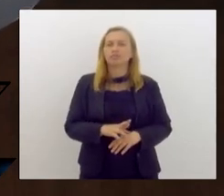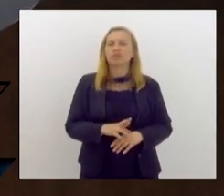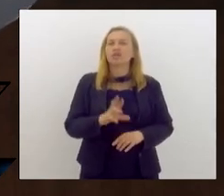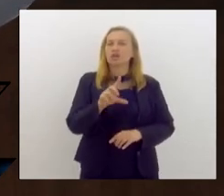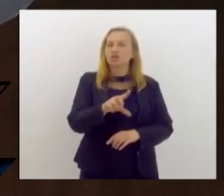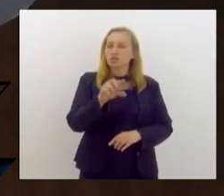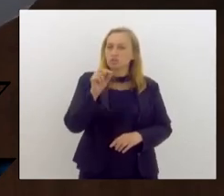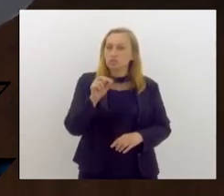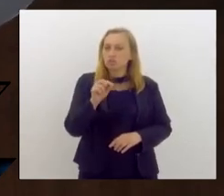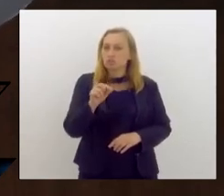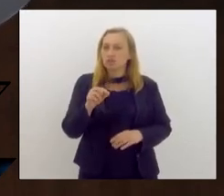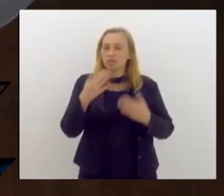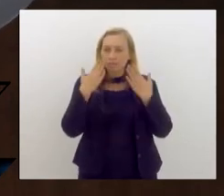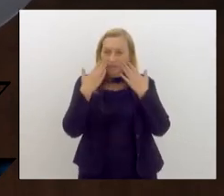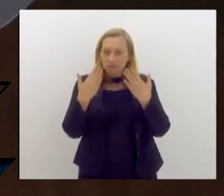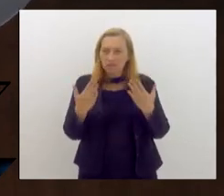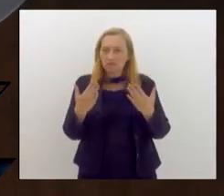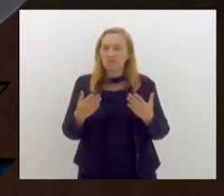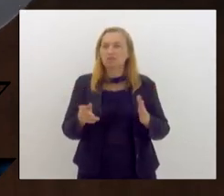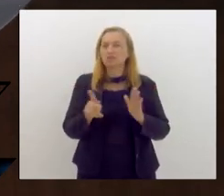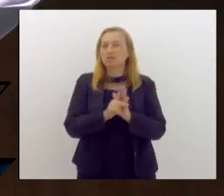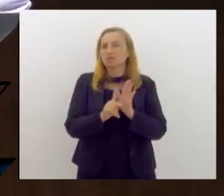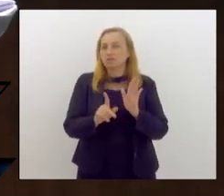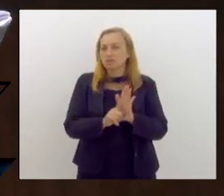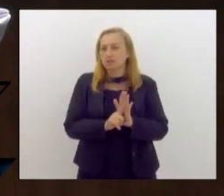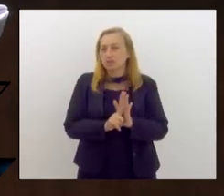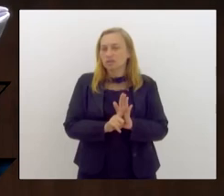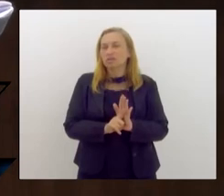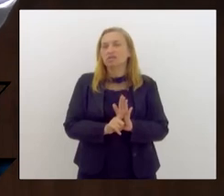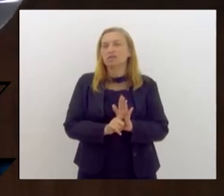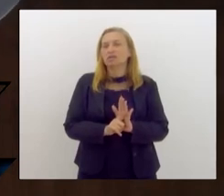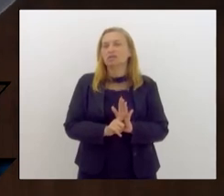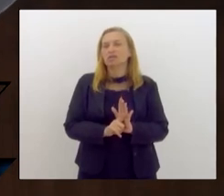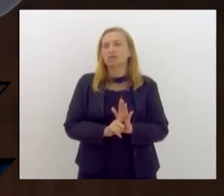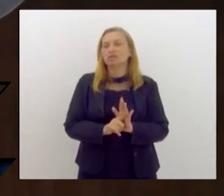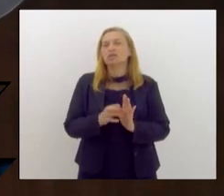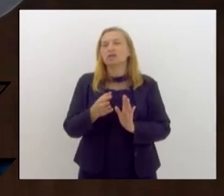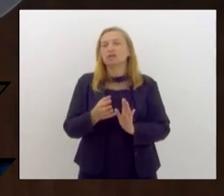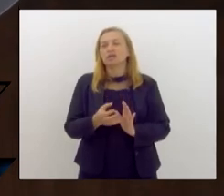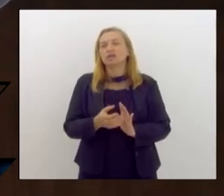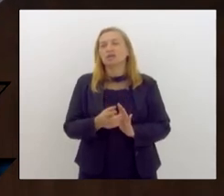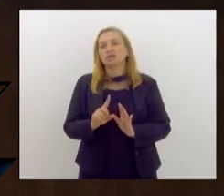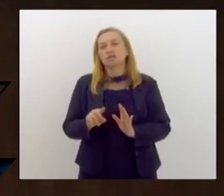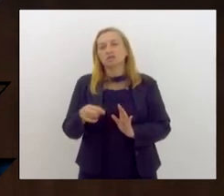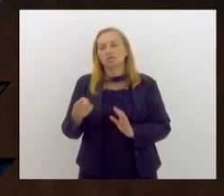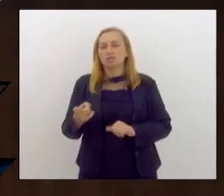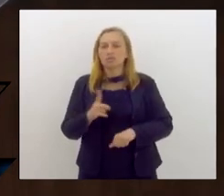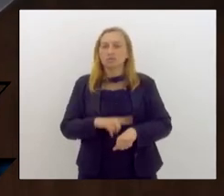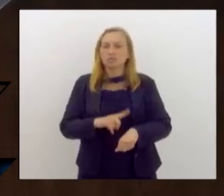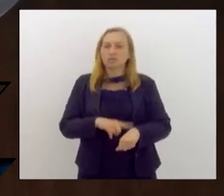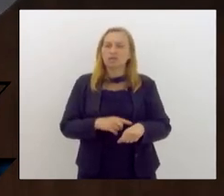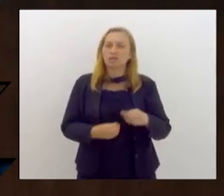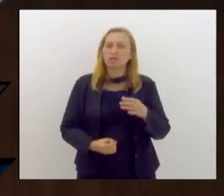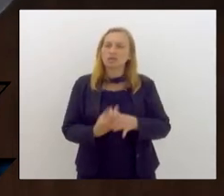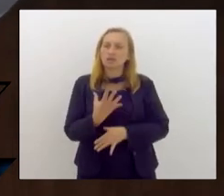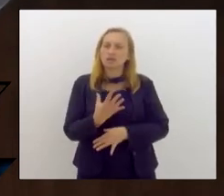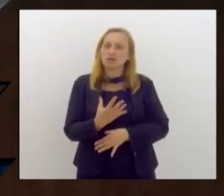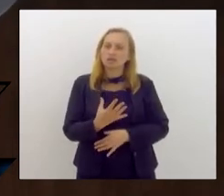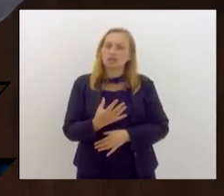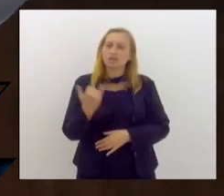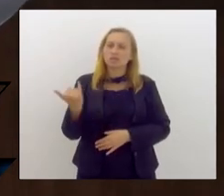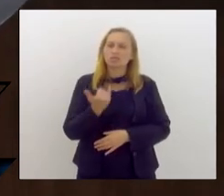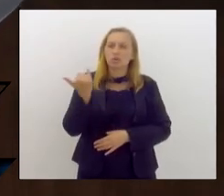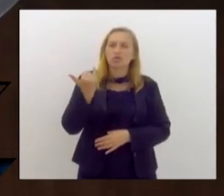decidido, então, a apresentação desse projeto, que pretende, entre outras coisas, a implantação de